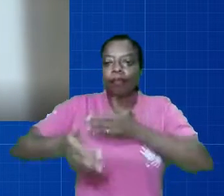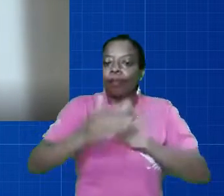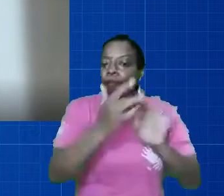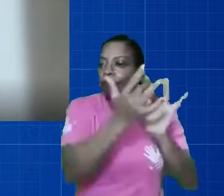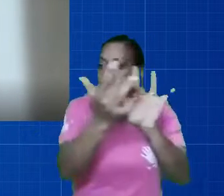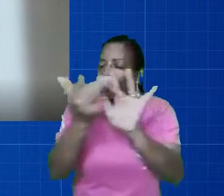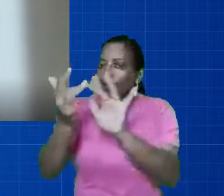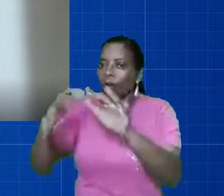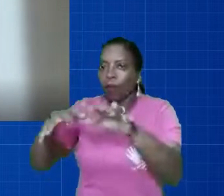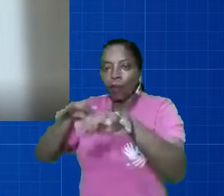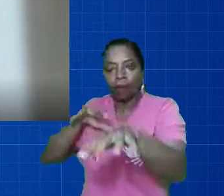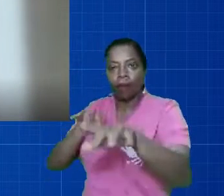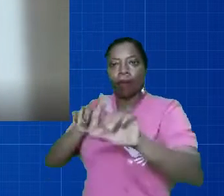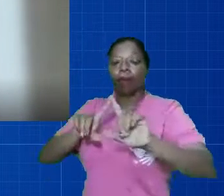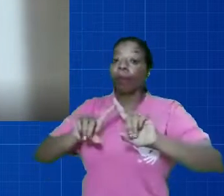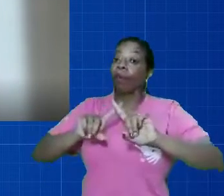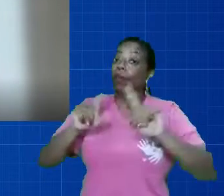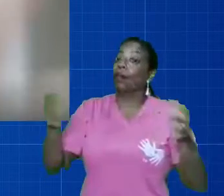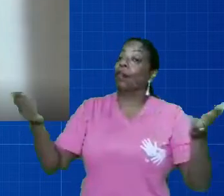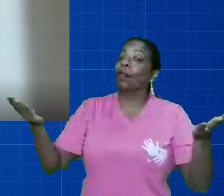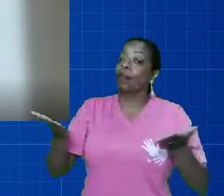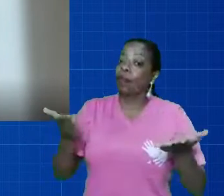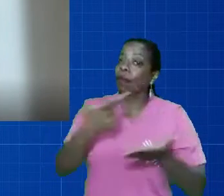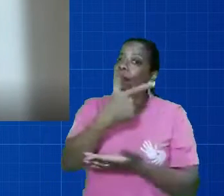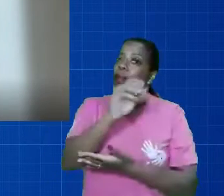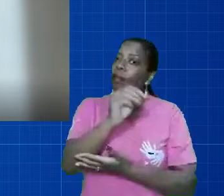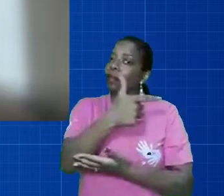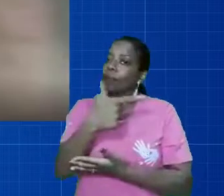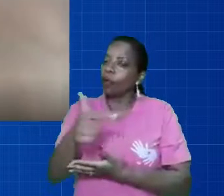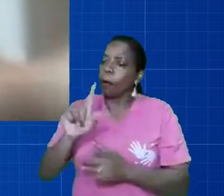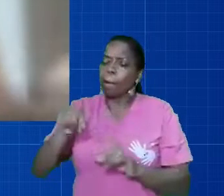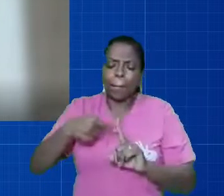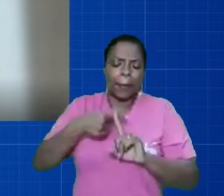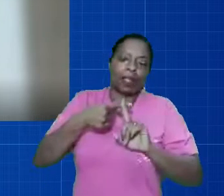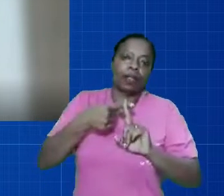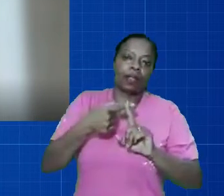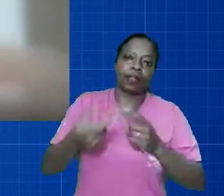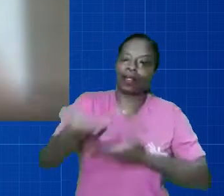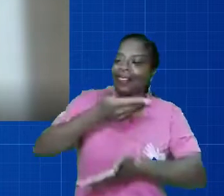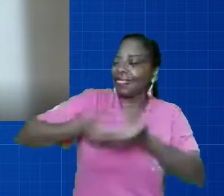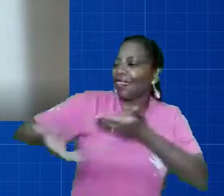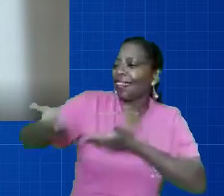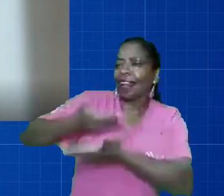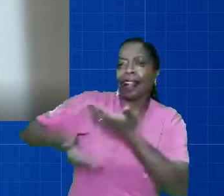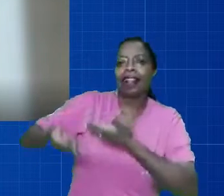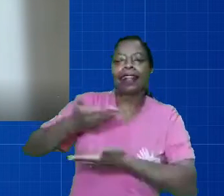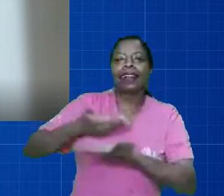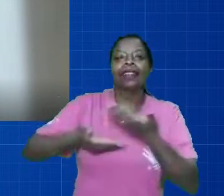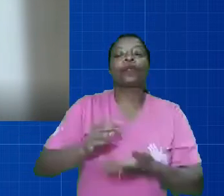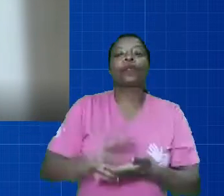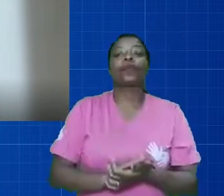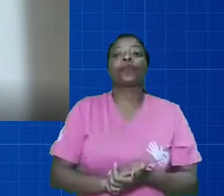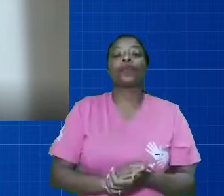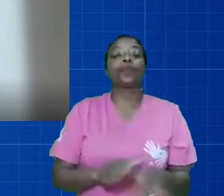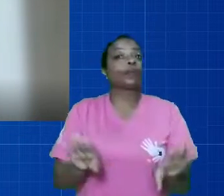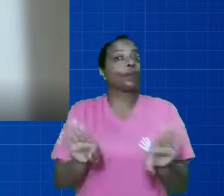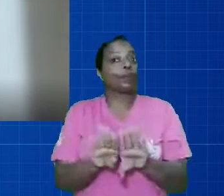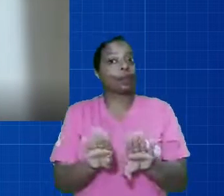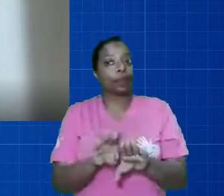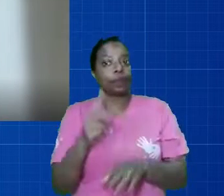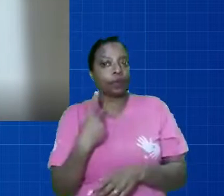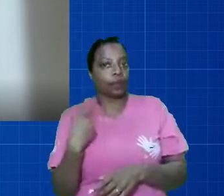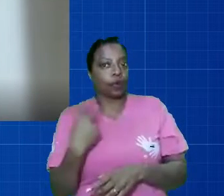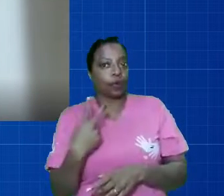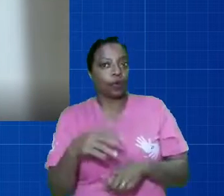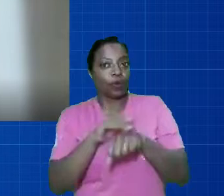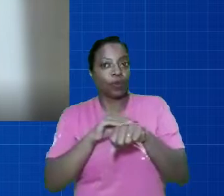ainda. E também, já aproveitando que estamos falando de interação, de comunicação, de tal, né, também falar